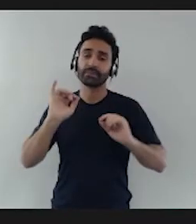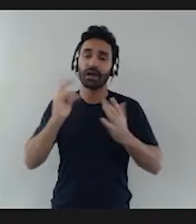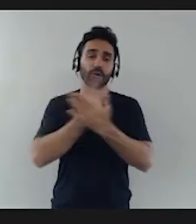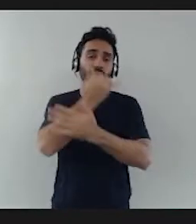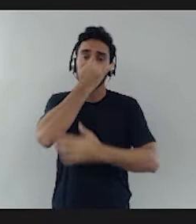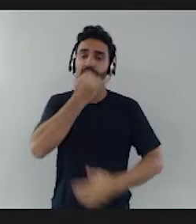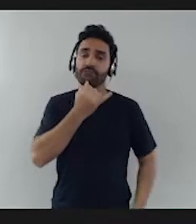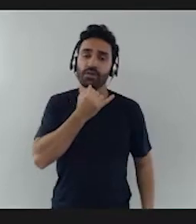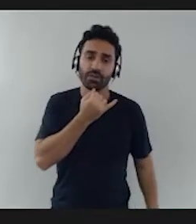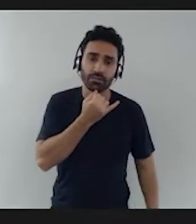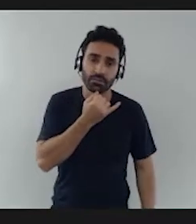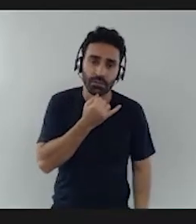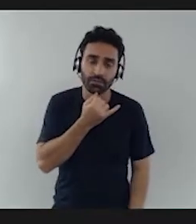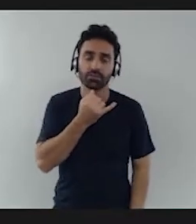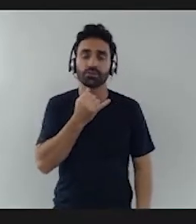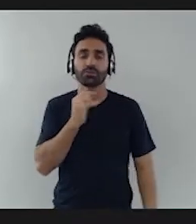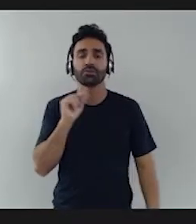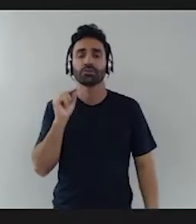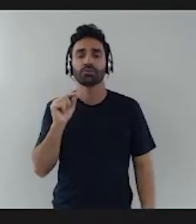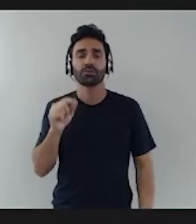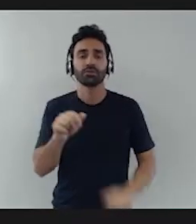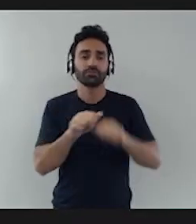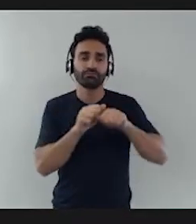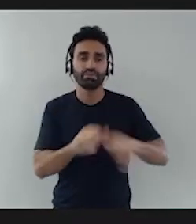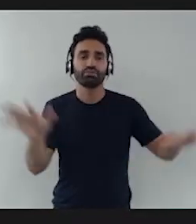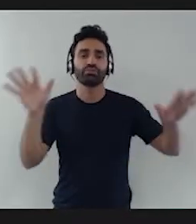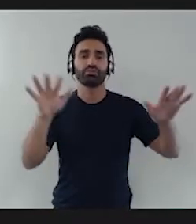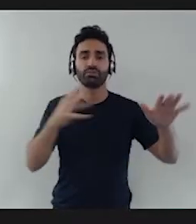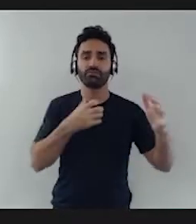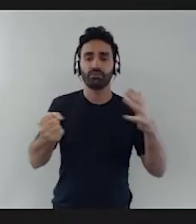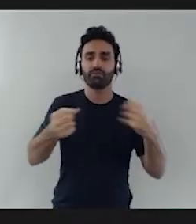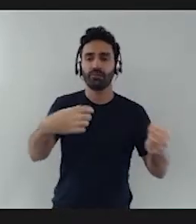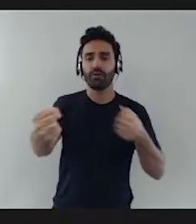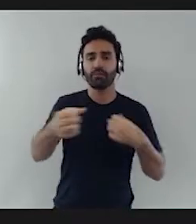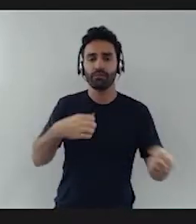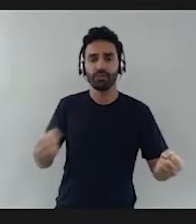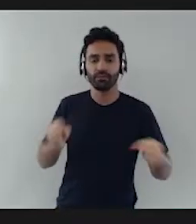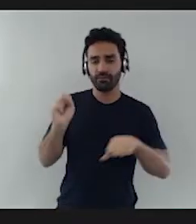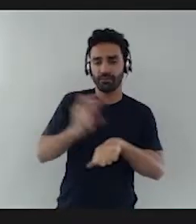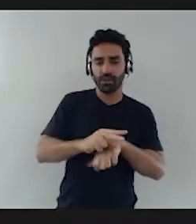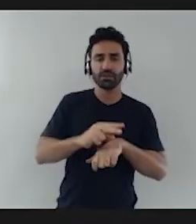infelizmente, favorece a propagação desse vírus tão terrível.